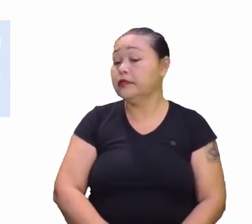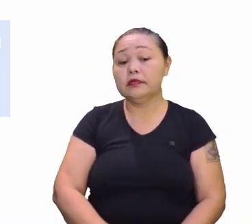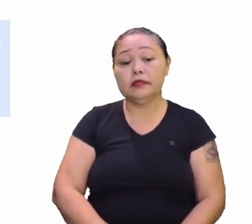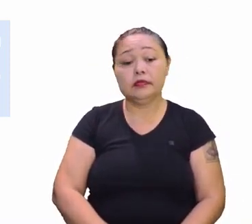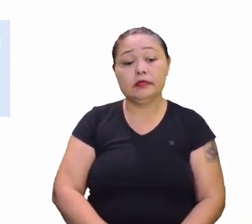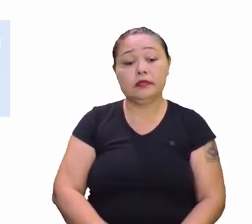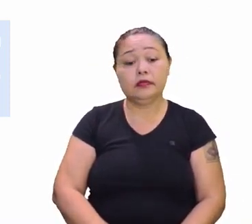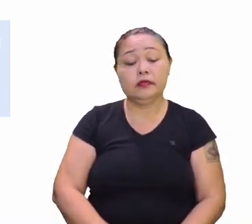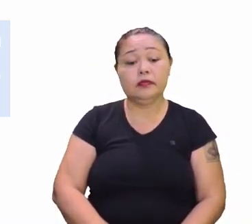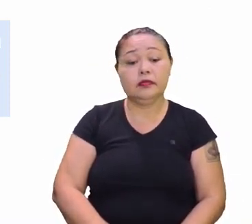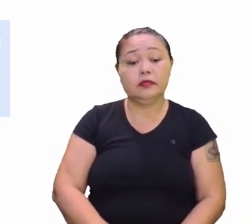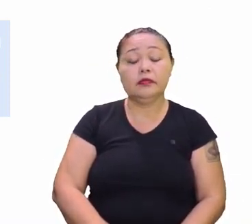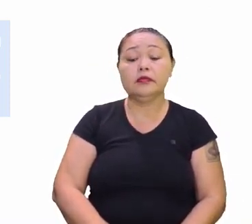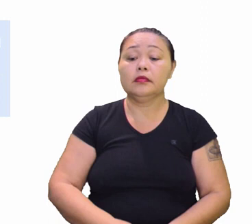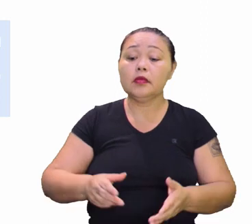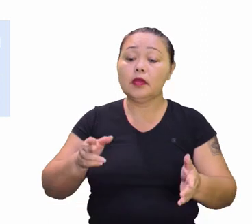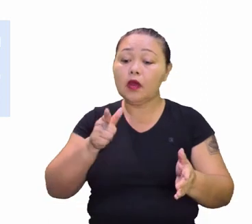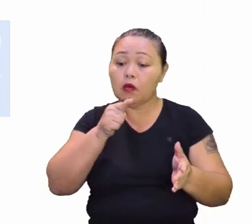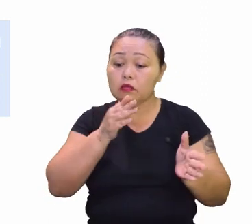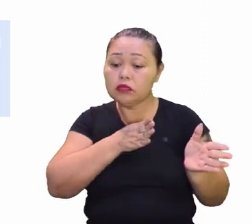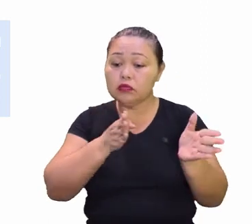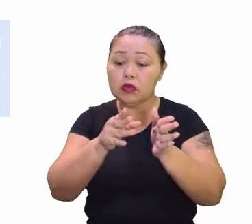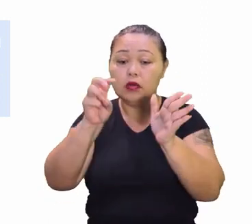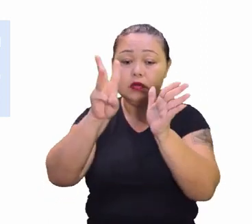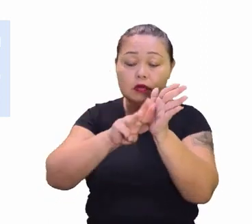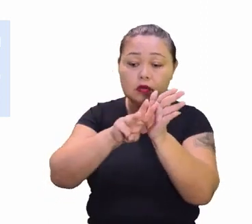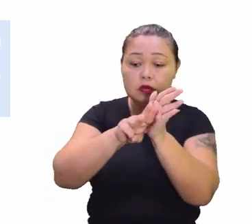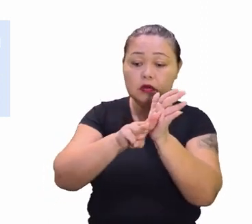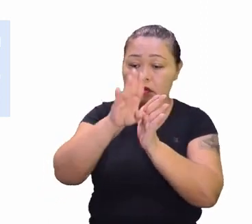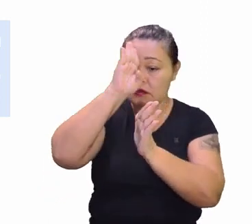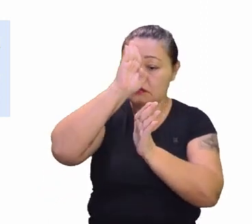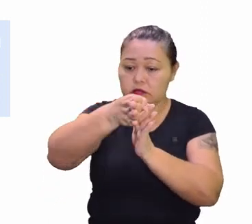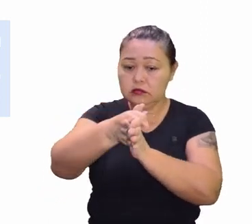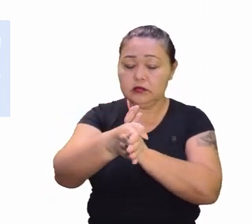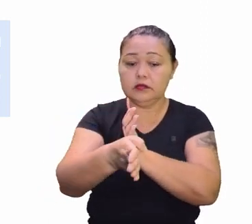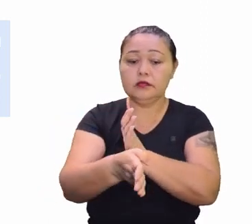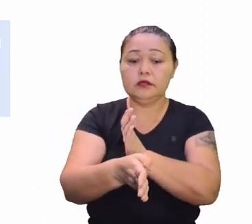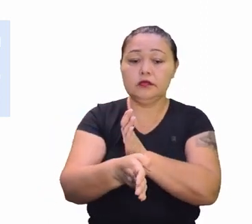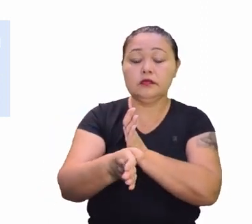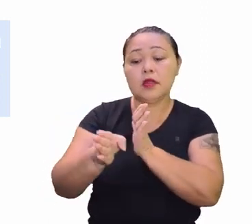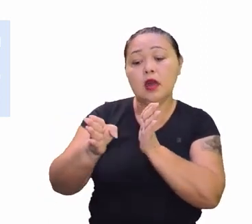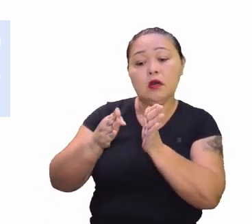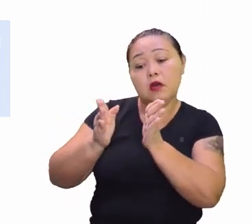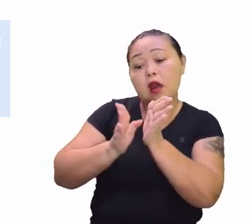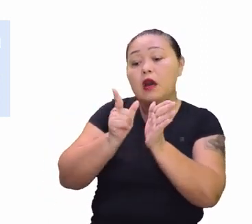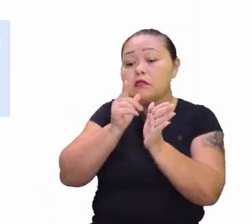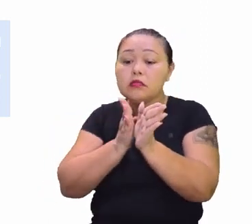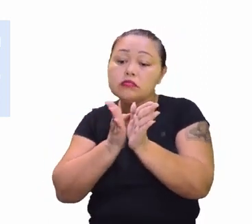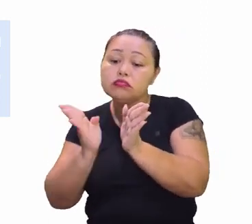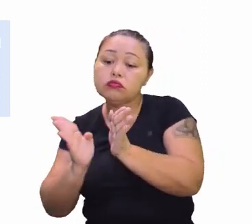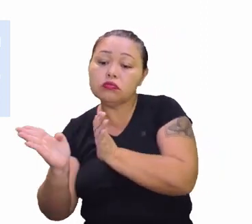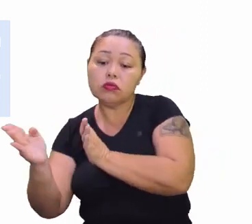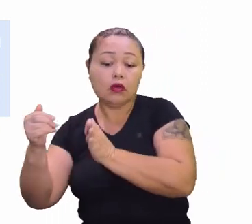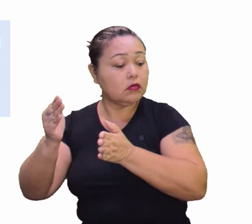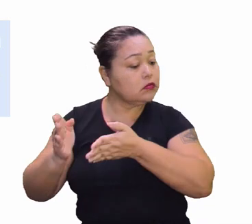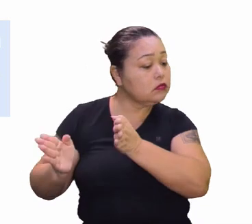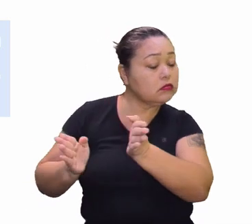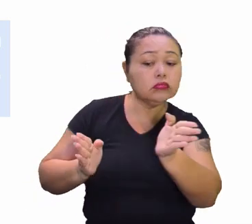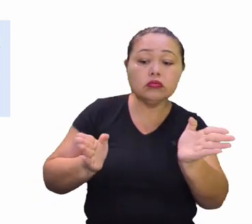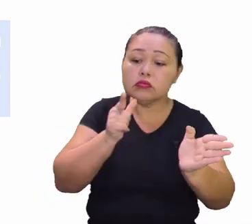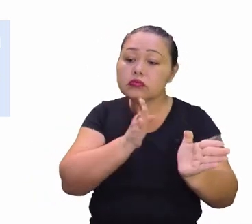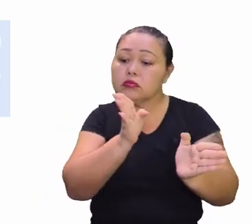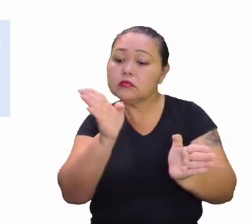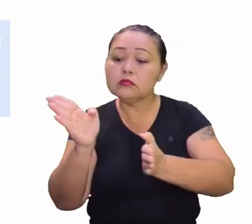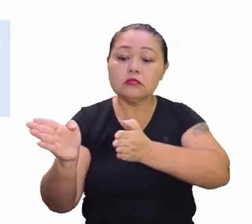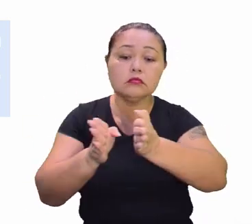rio, maior porte seria Madeira, digamos. O principal, e aí nós temos aqui um braço